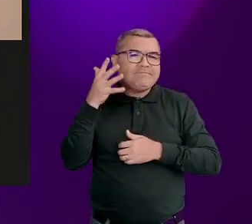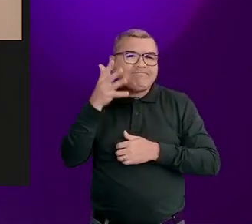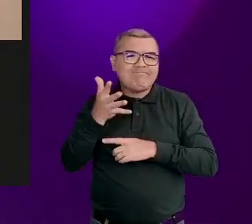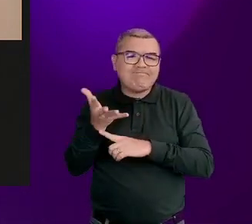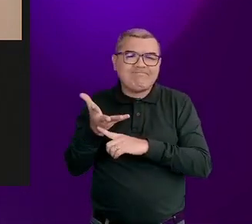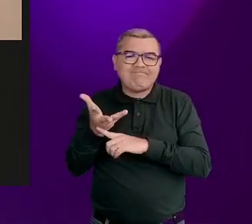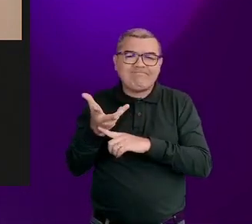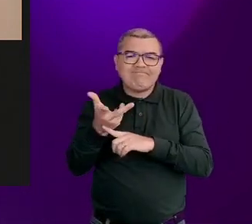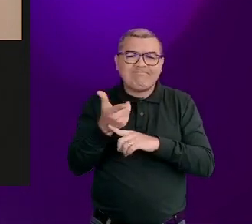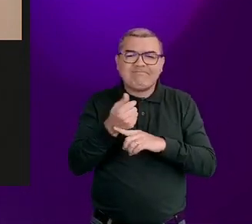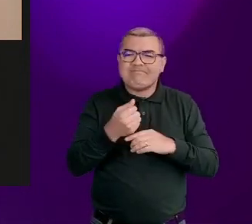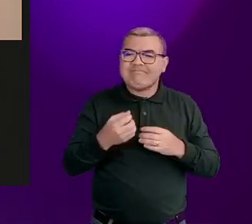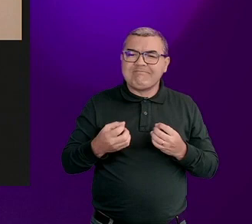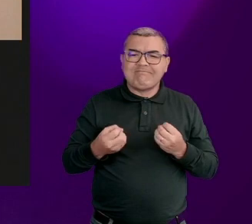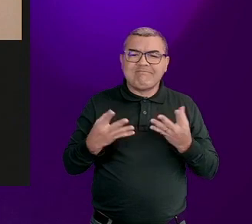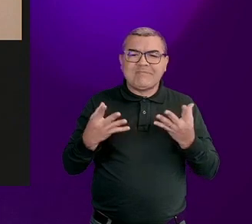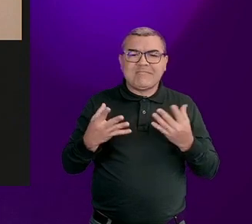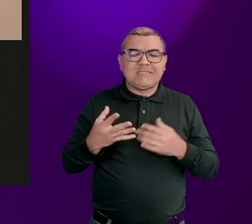forma assim